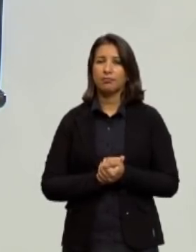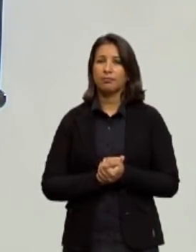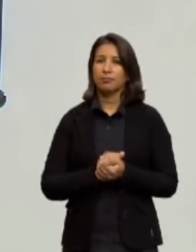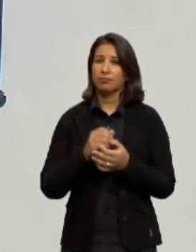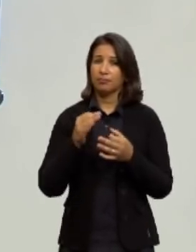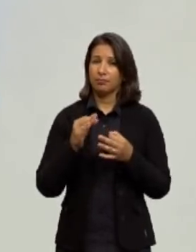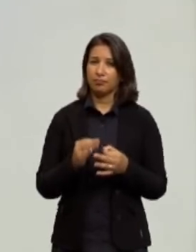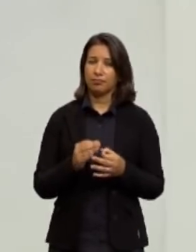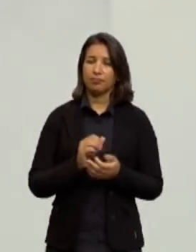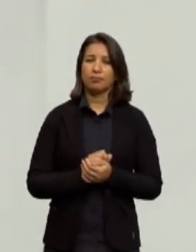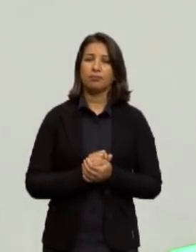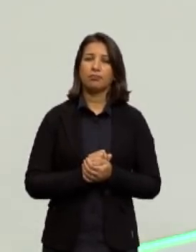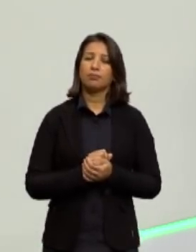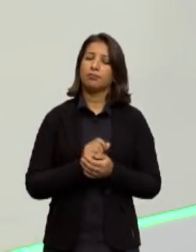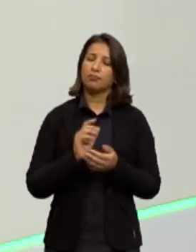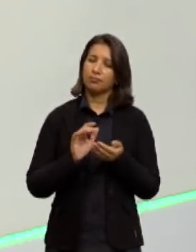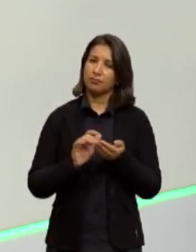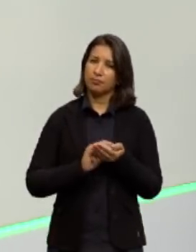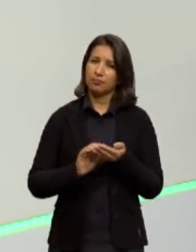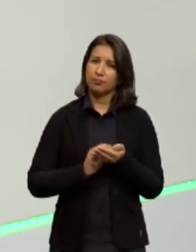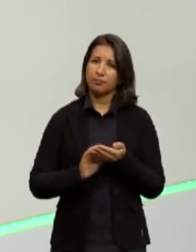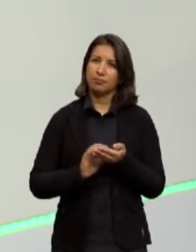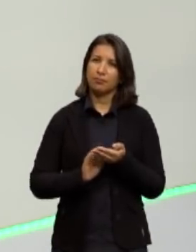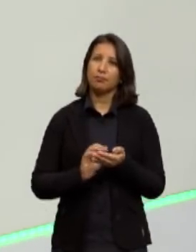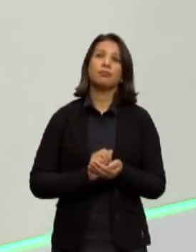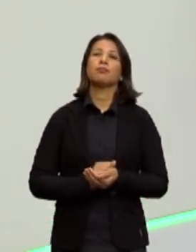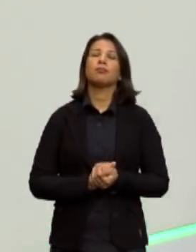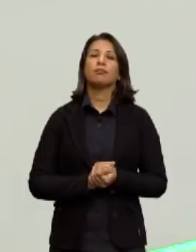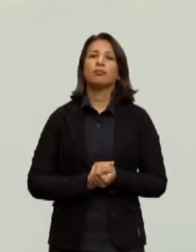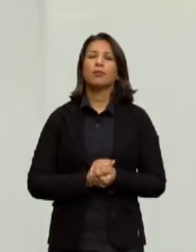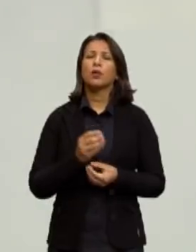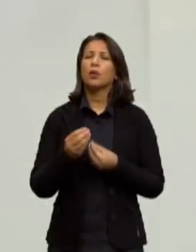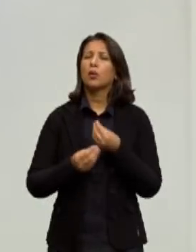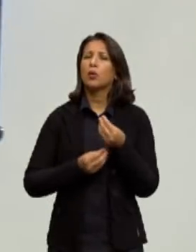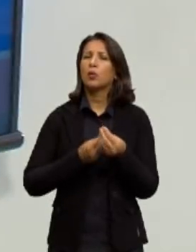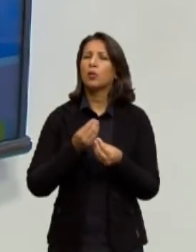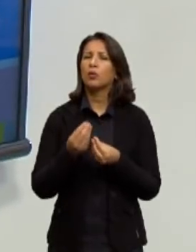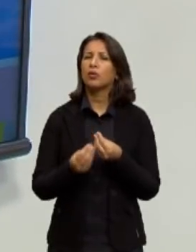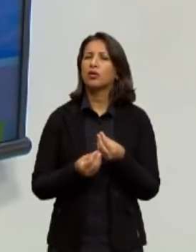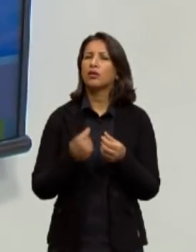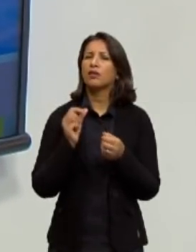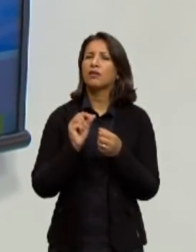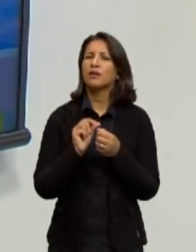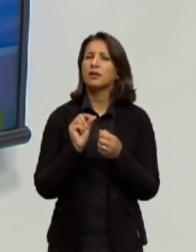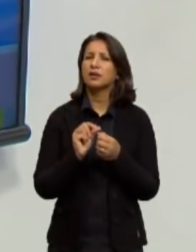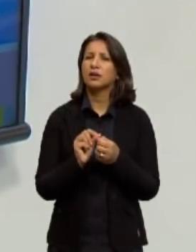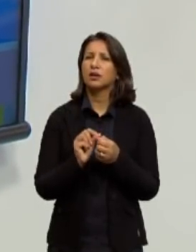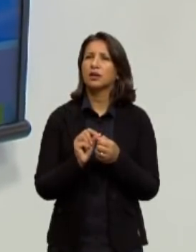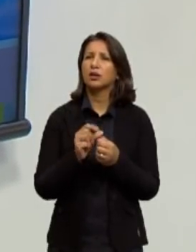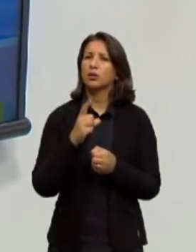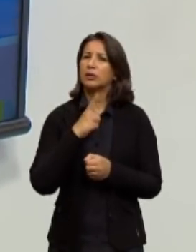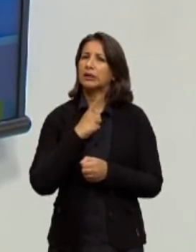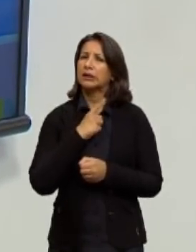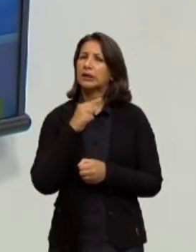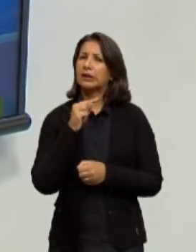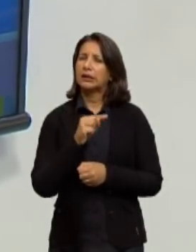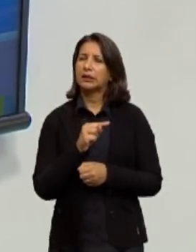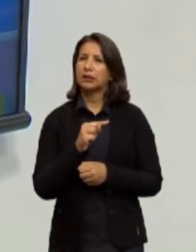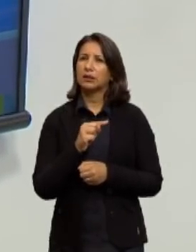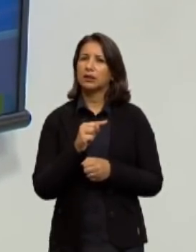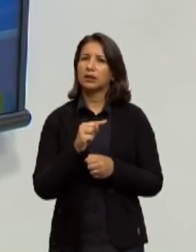certo e aí nós vamos calcular 1 e como é que a gente vai fazer o quê que nós temos aqui